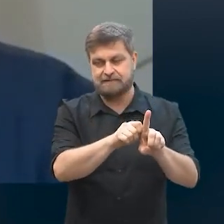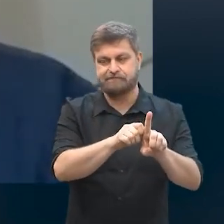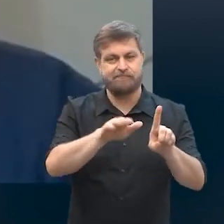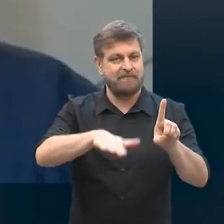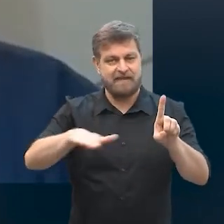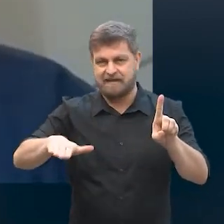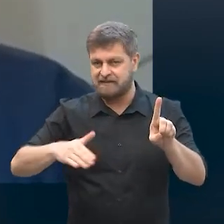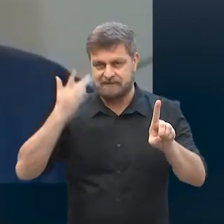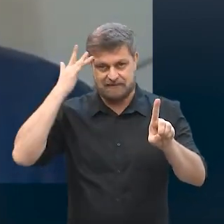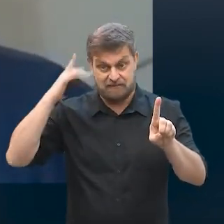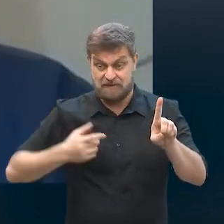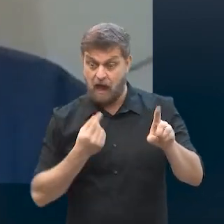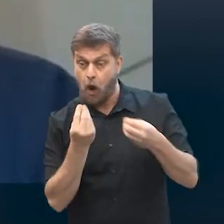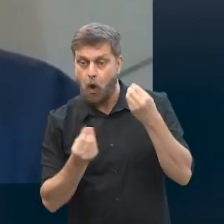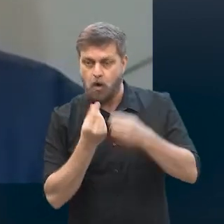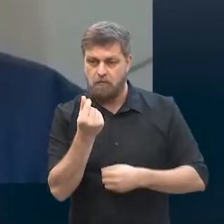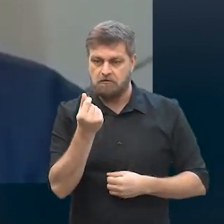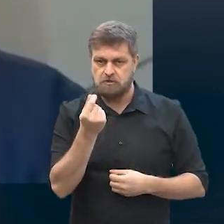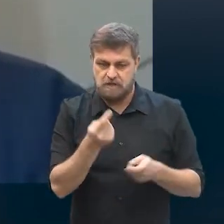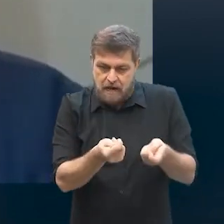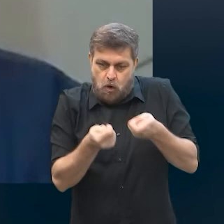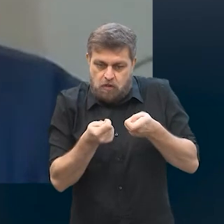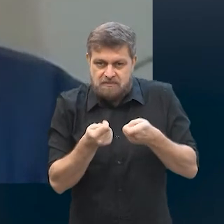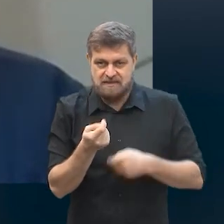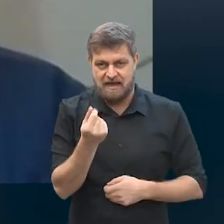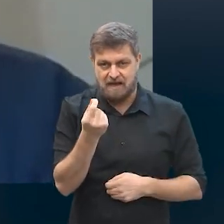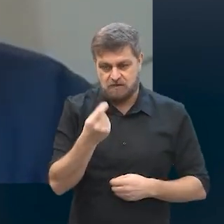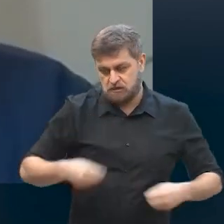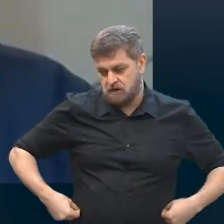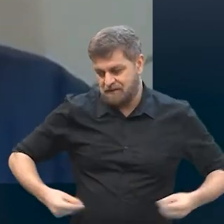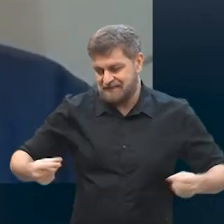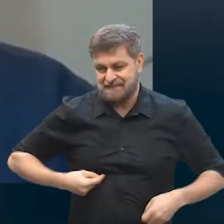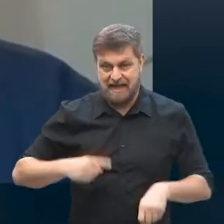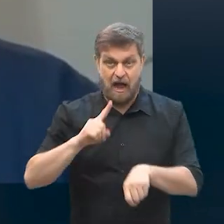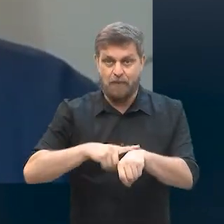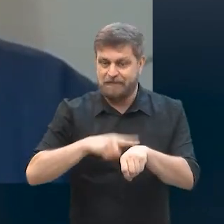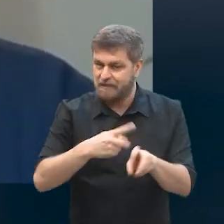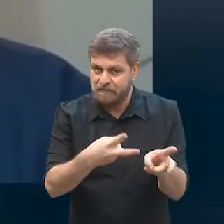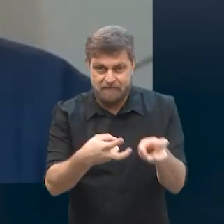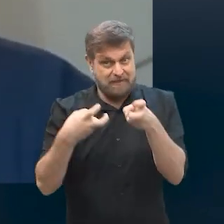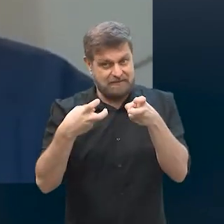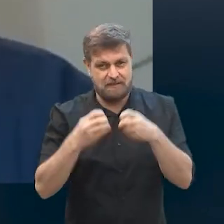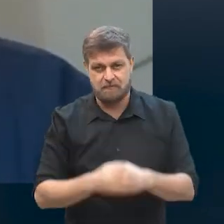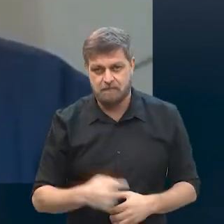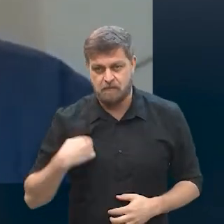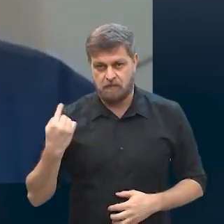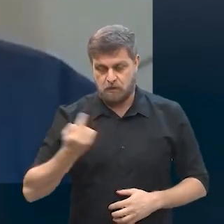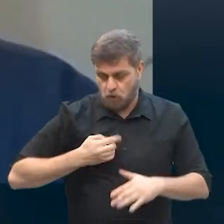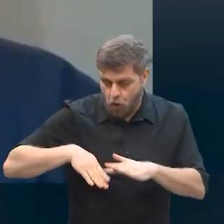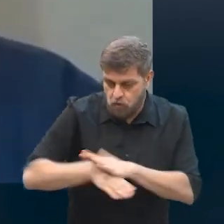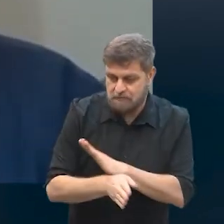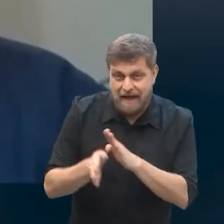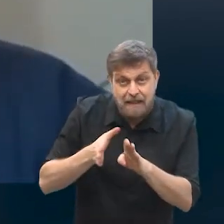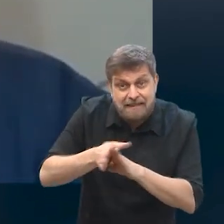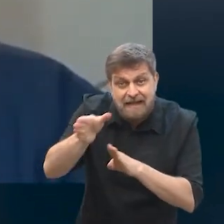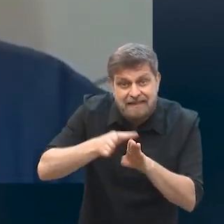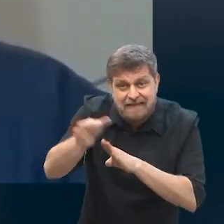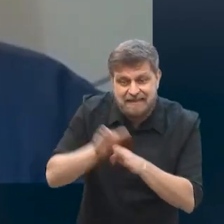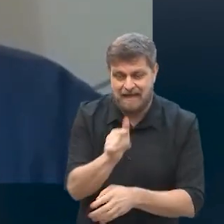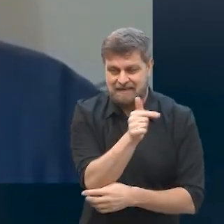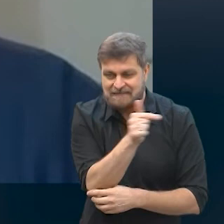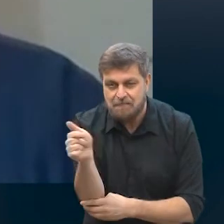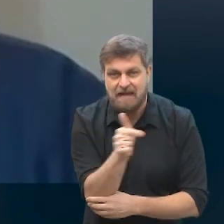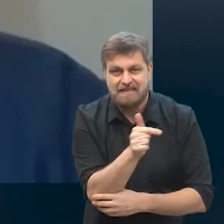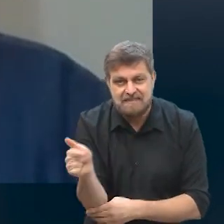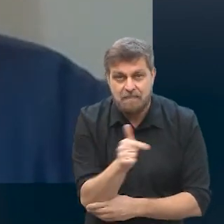semanas, às vezes 5 semanas, e a criança não consegue ter a percepção do tempo. Então, a gente costuma recomendar, começa com